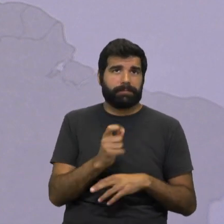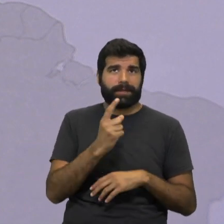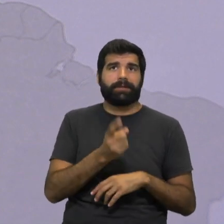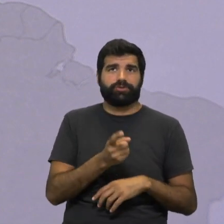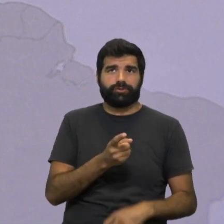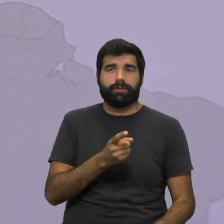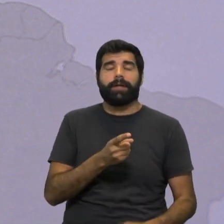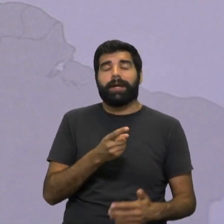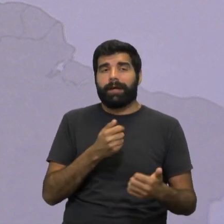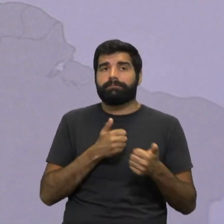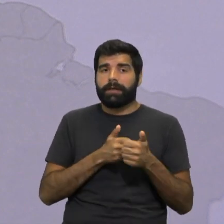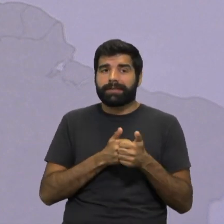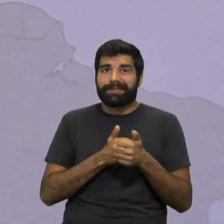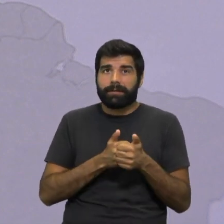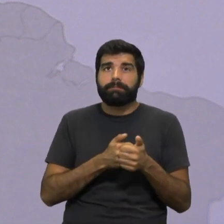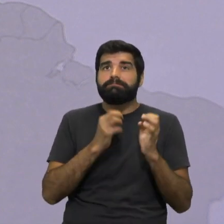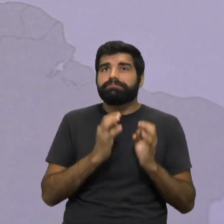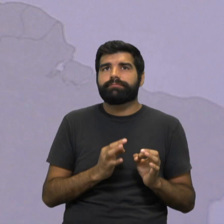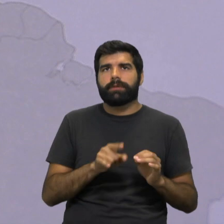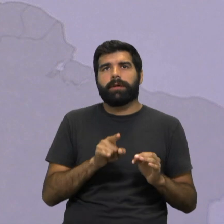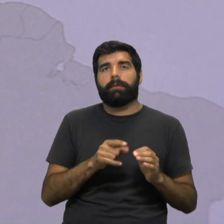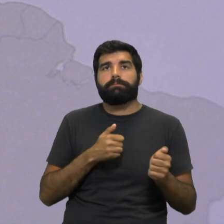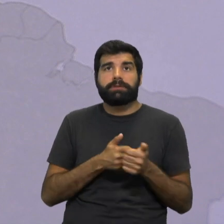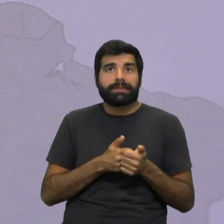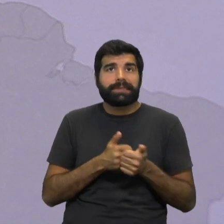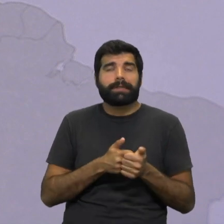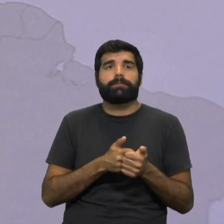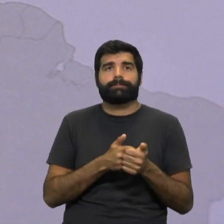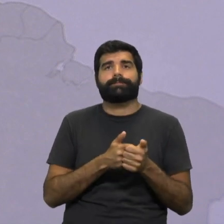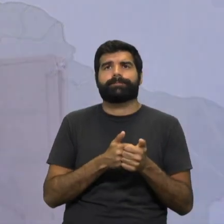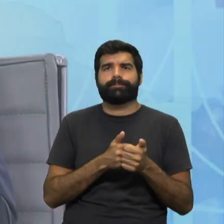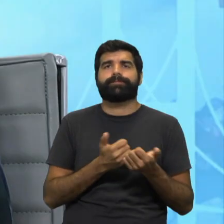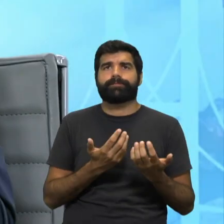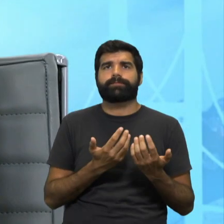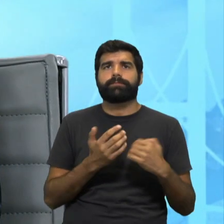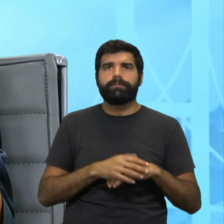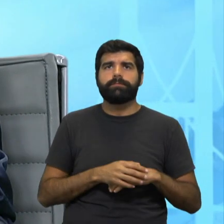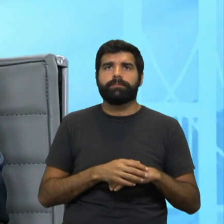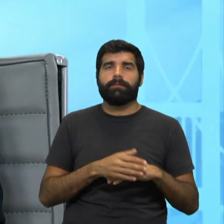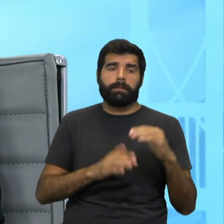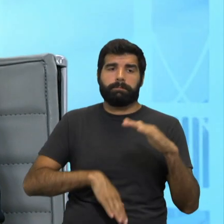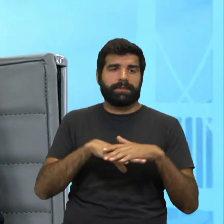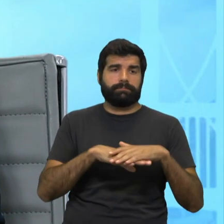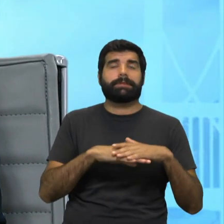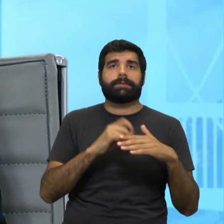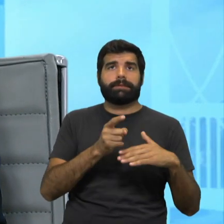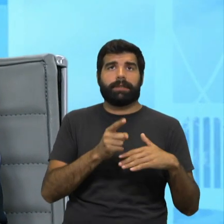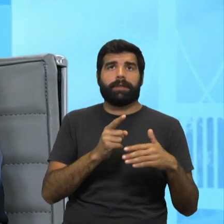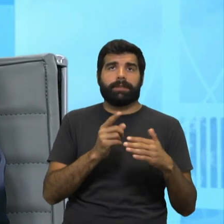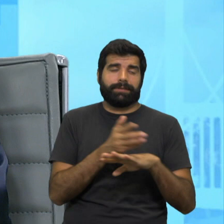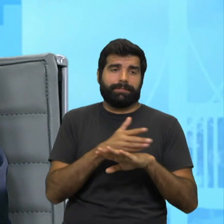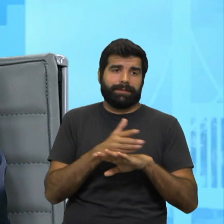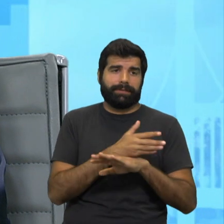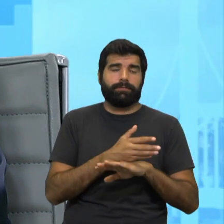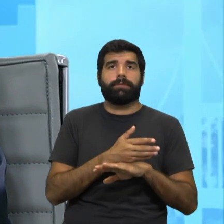dizer perseguição, portanto é um nível de perseguição, é um nível acima, é o nível máximo, não é, da classificação que nós temos,